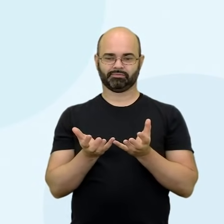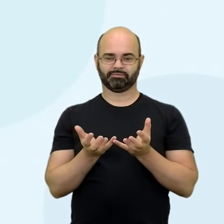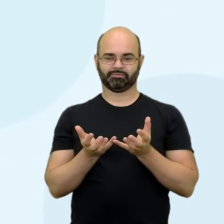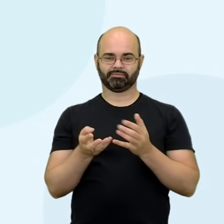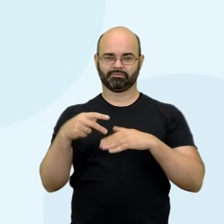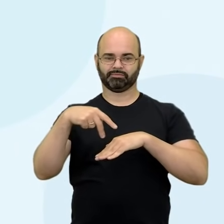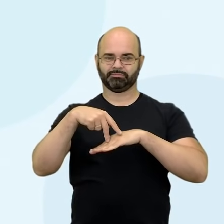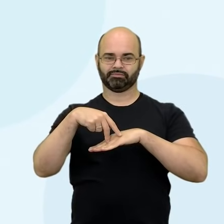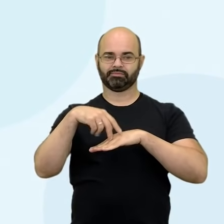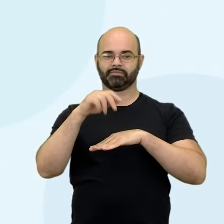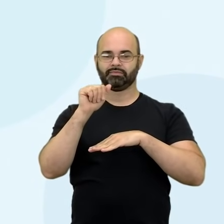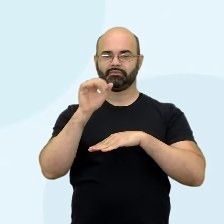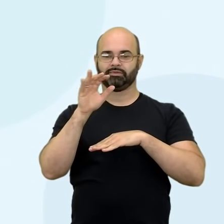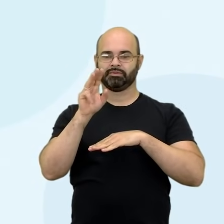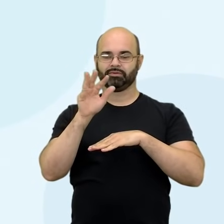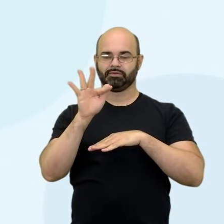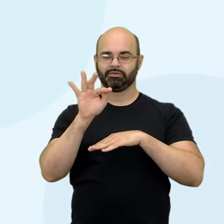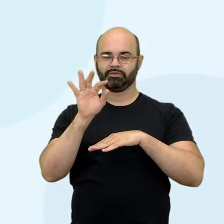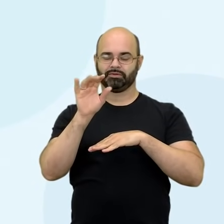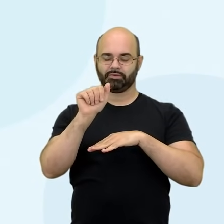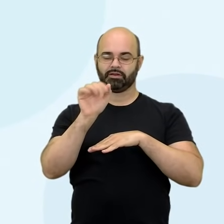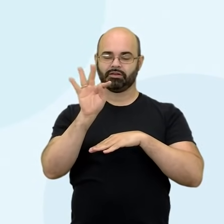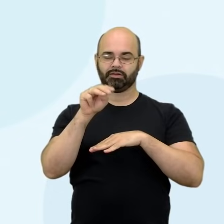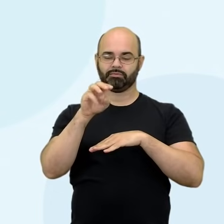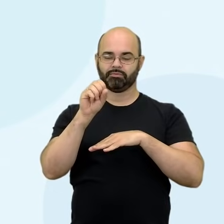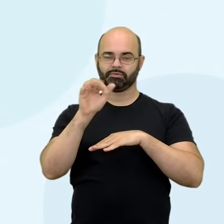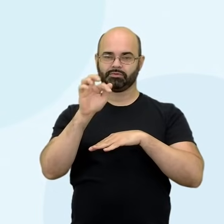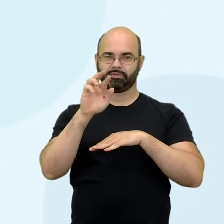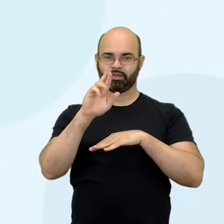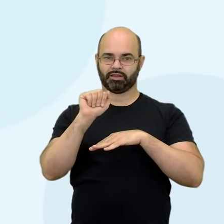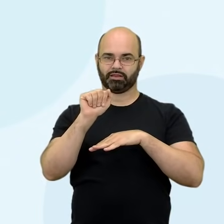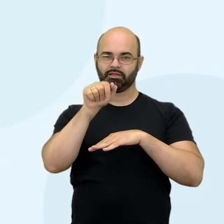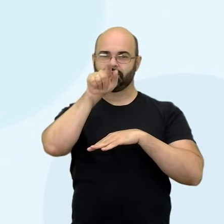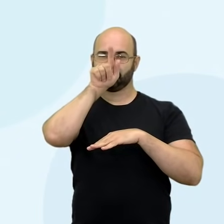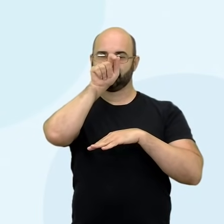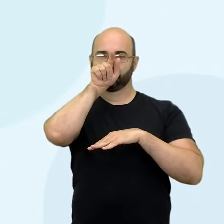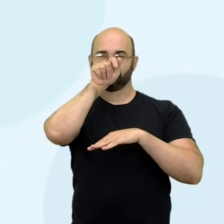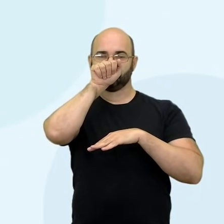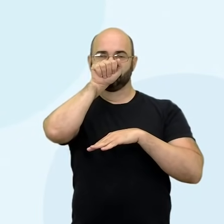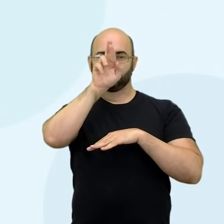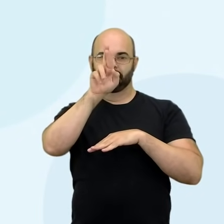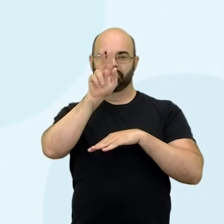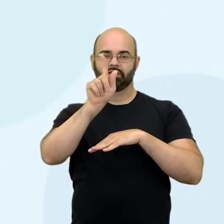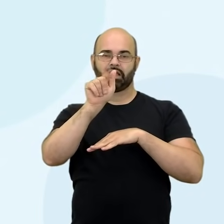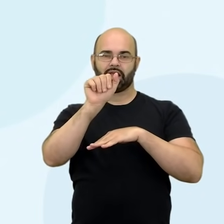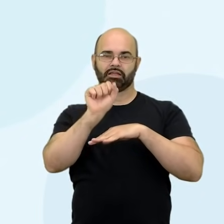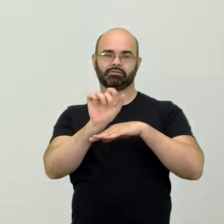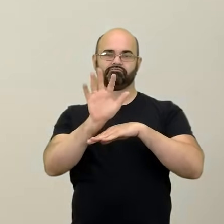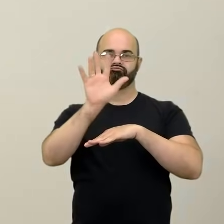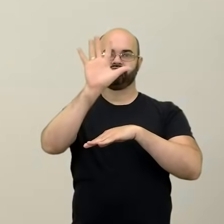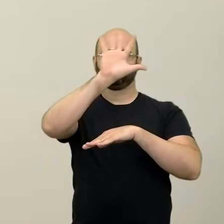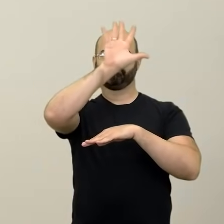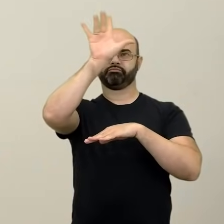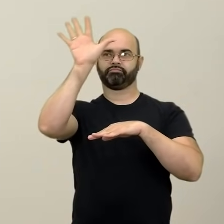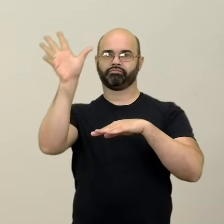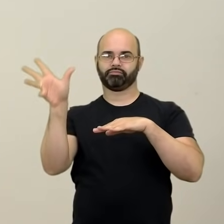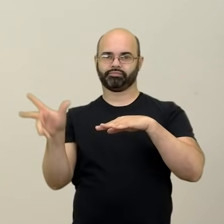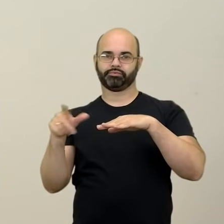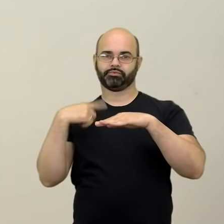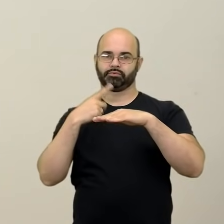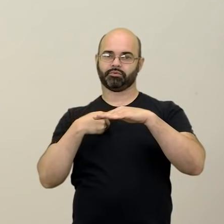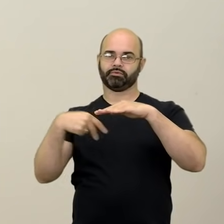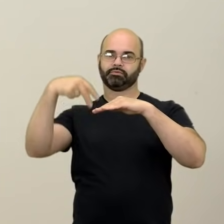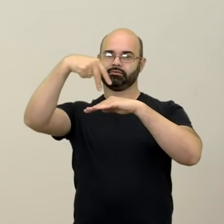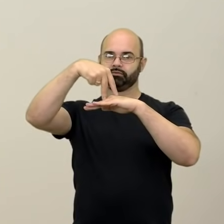mergulhado na atmosfera Tá bom então por que que eu consigo respirar o ar porque eu tô meio molhado na atmosfera